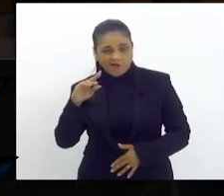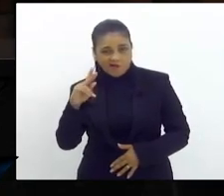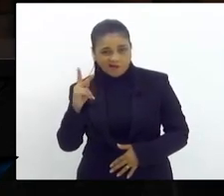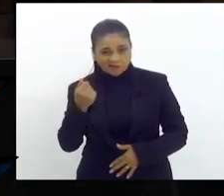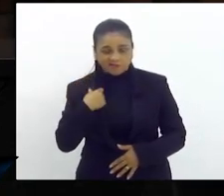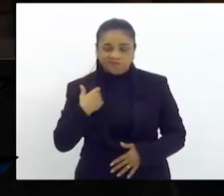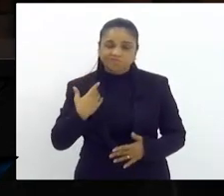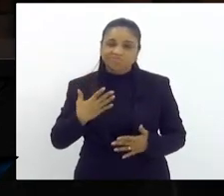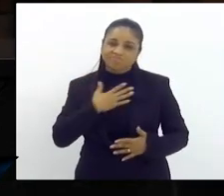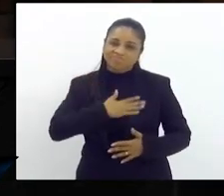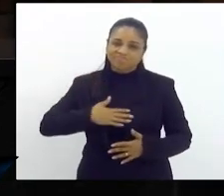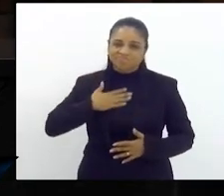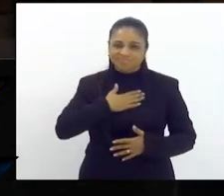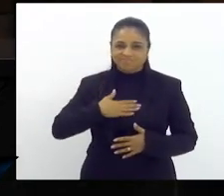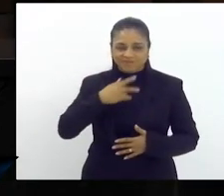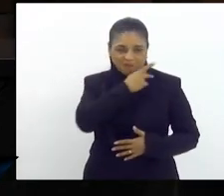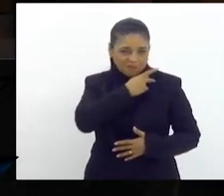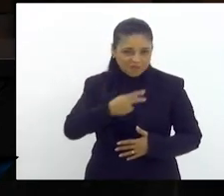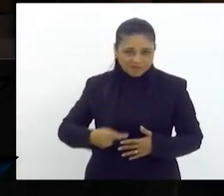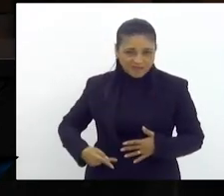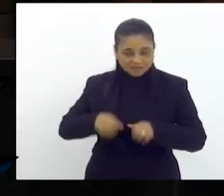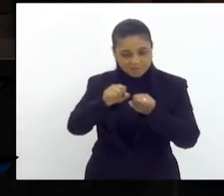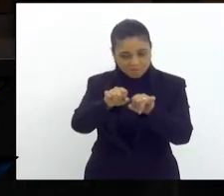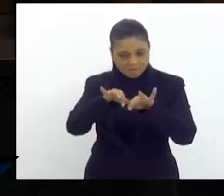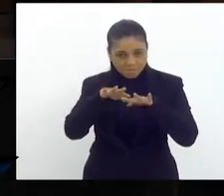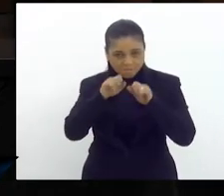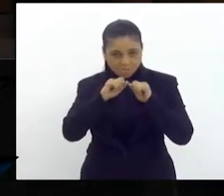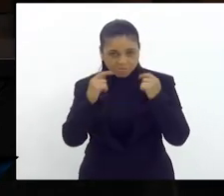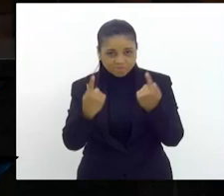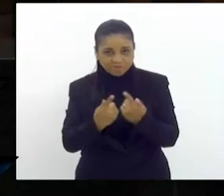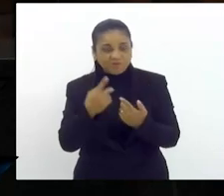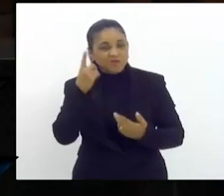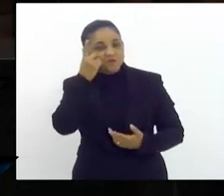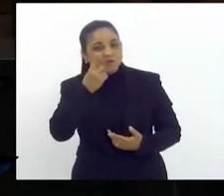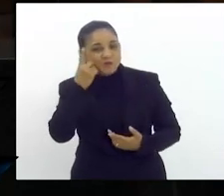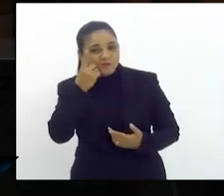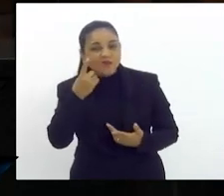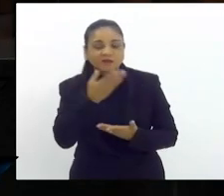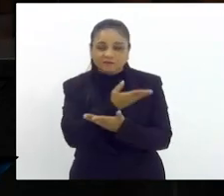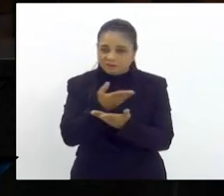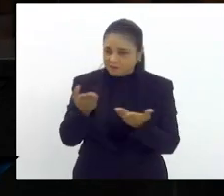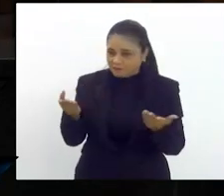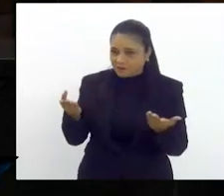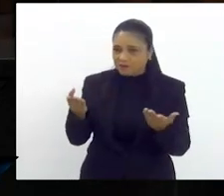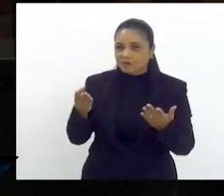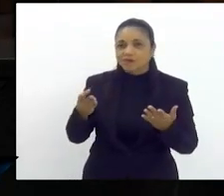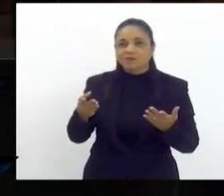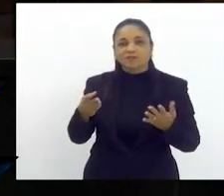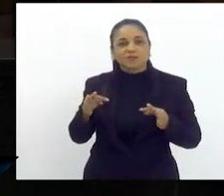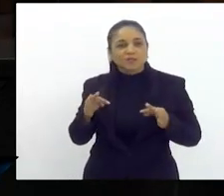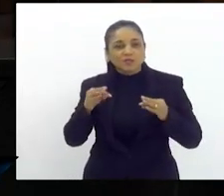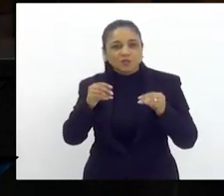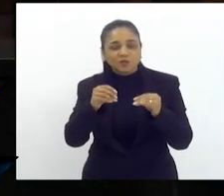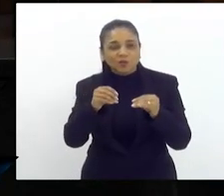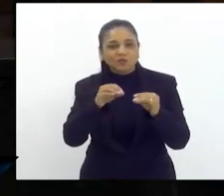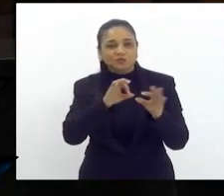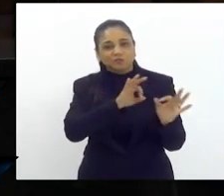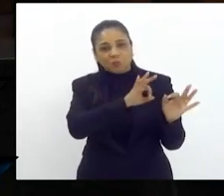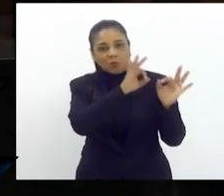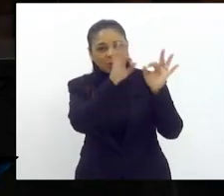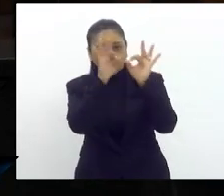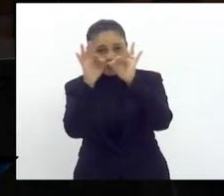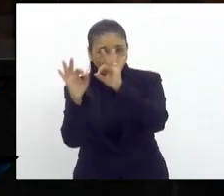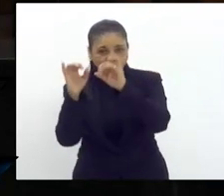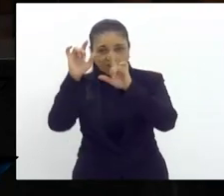dessa sessão de mais parlamentares que estão na casa e também a todos aqueles que nos